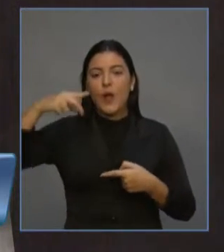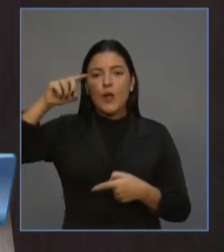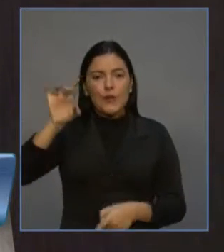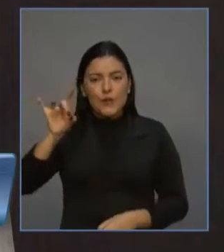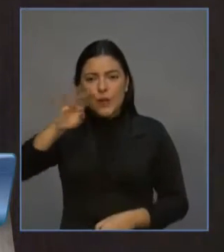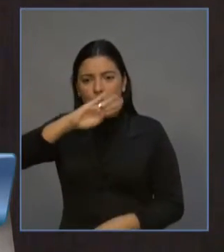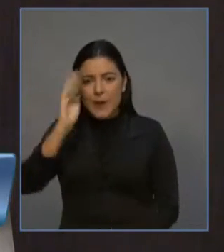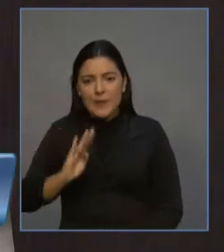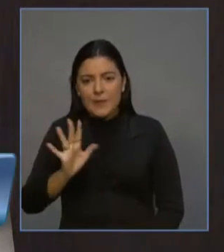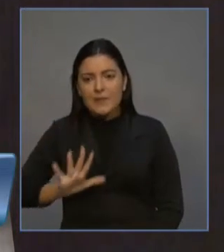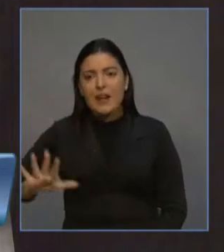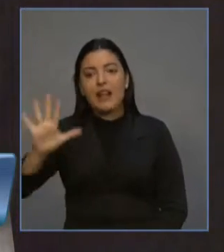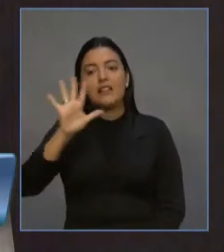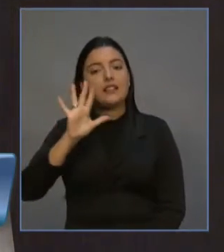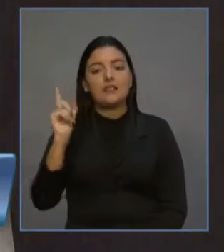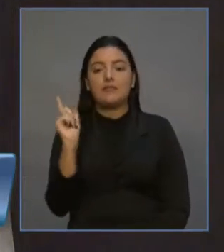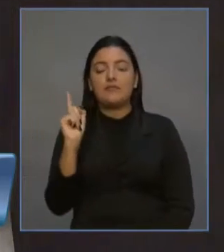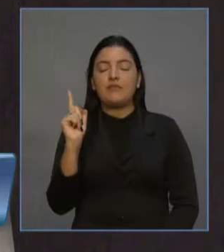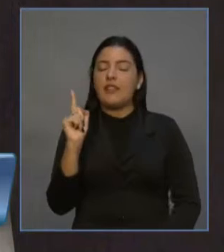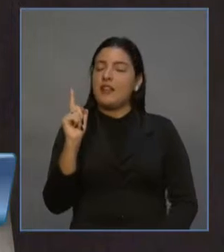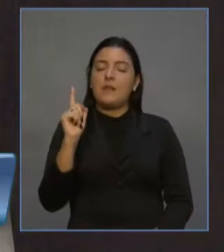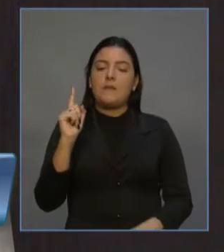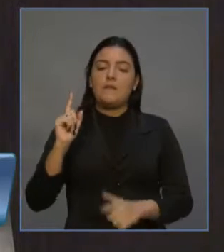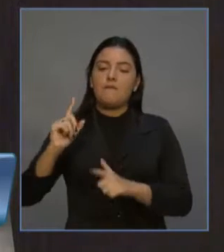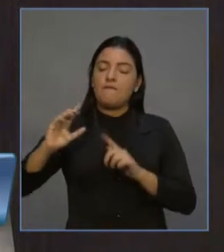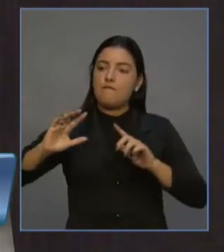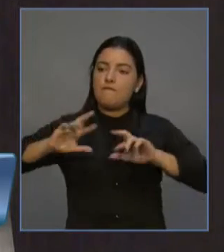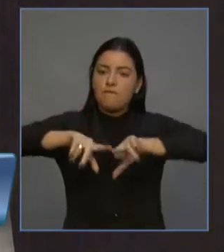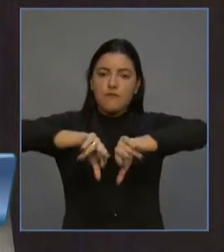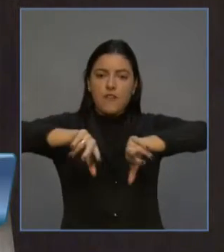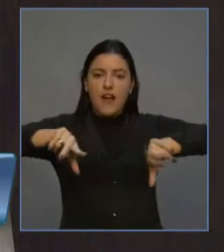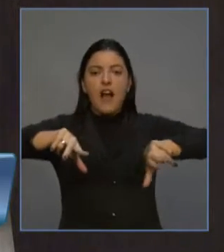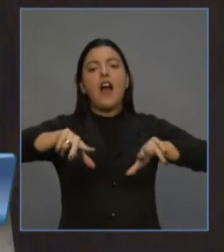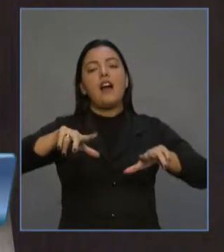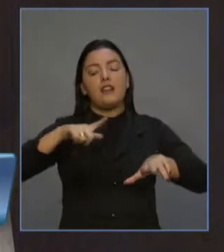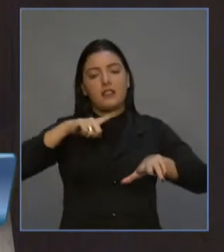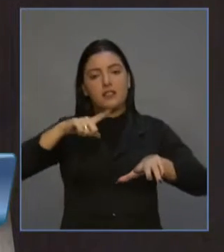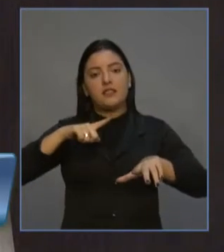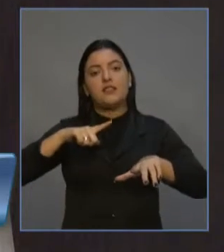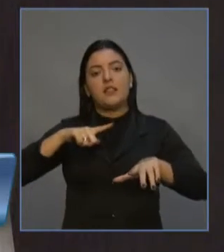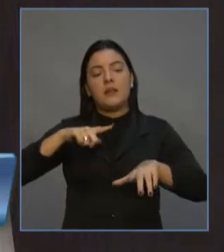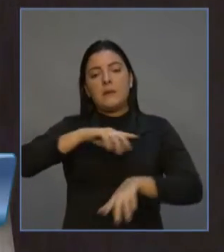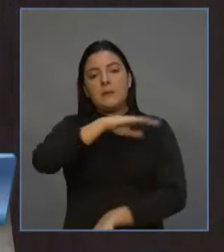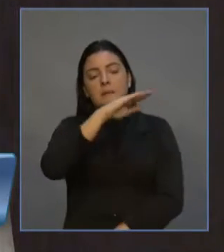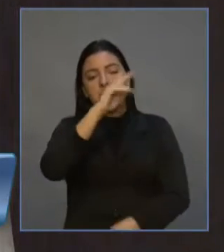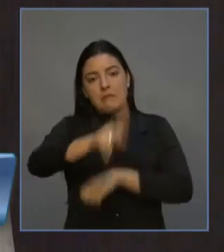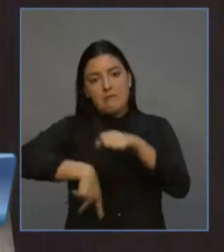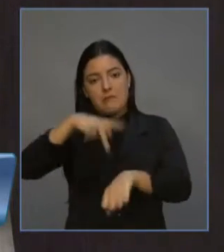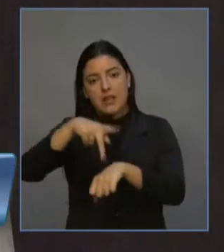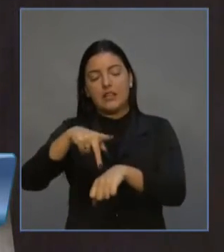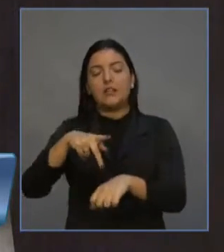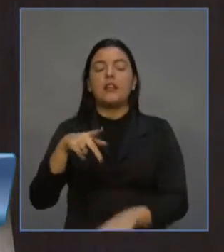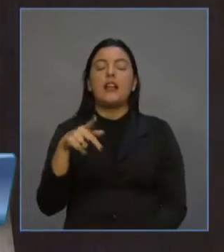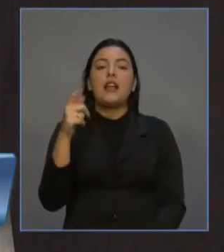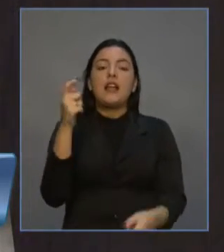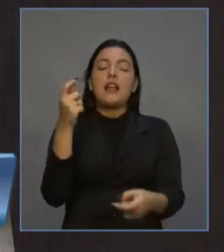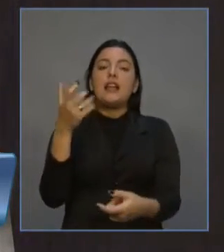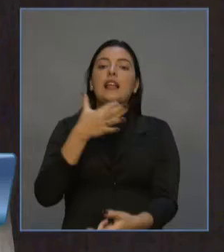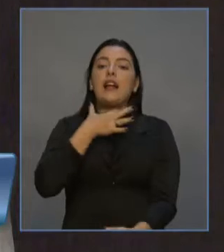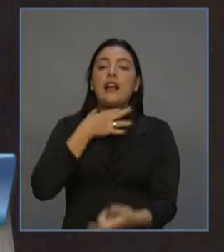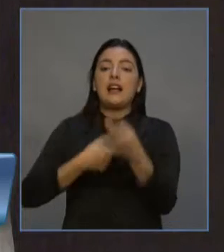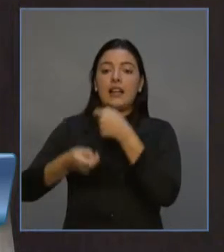Brasil, mas em várias nações do mundo. A crise econômica de 2008, uma